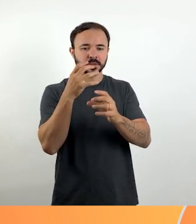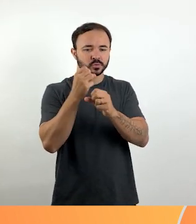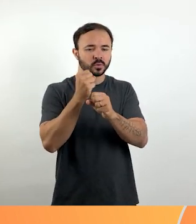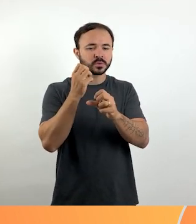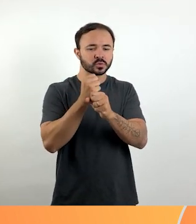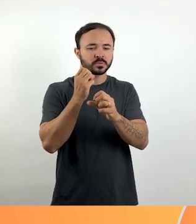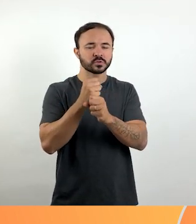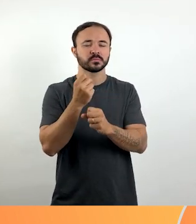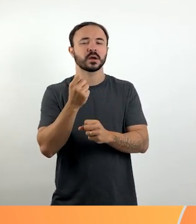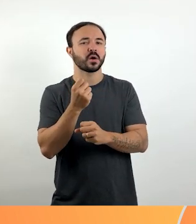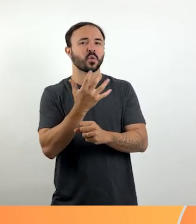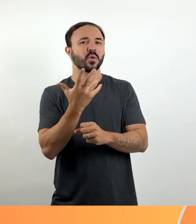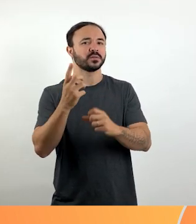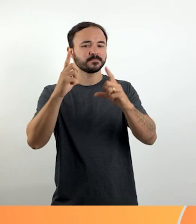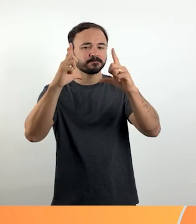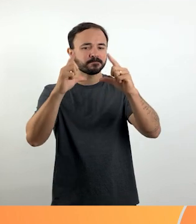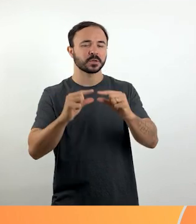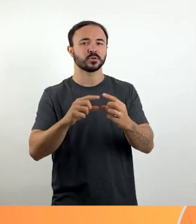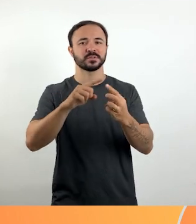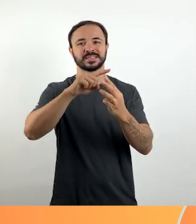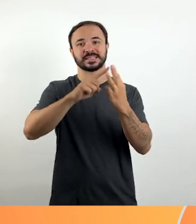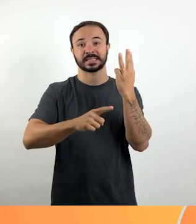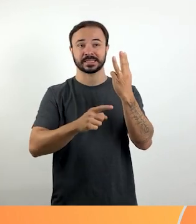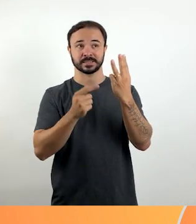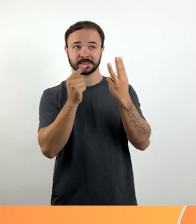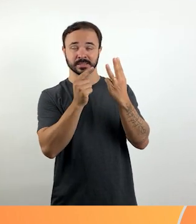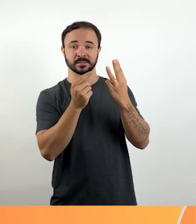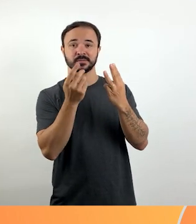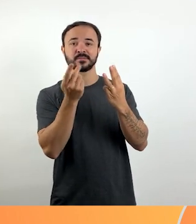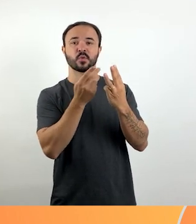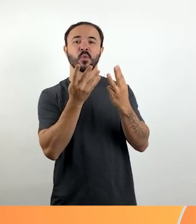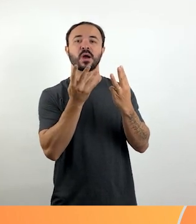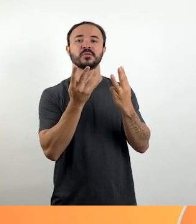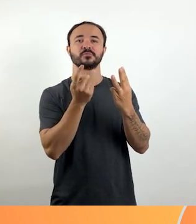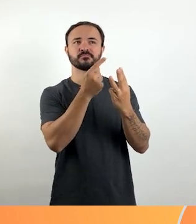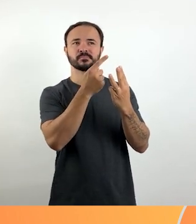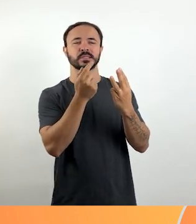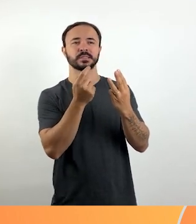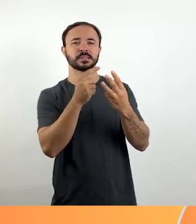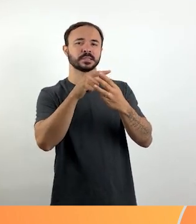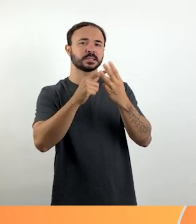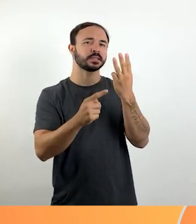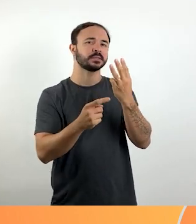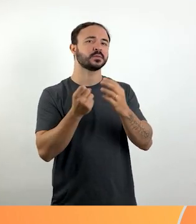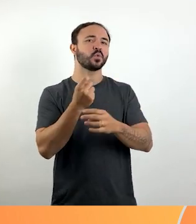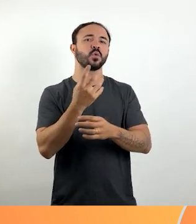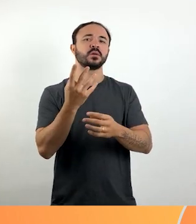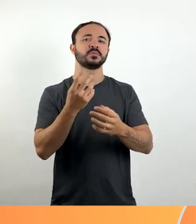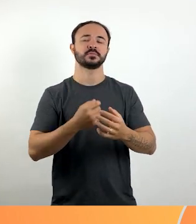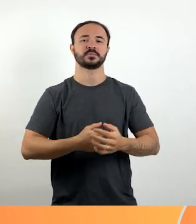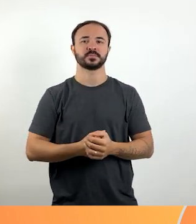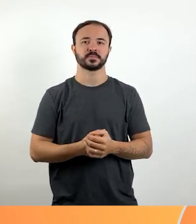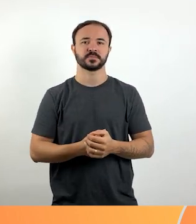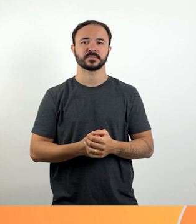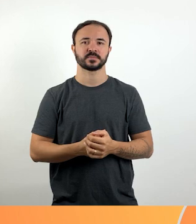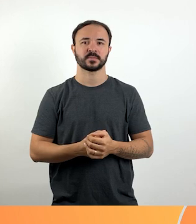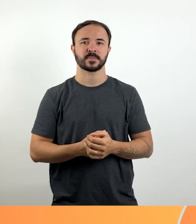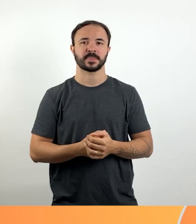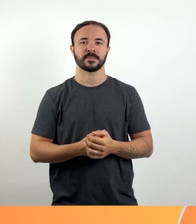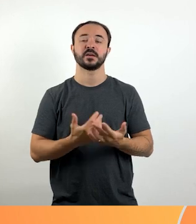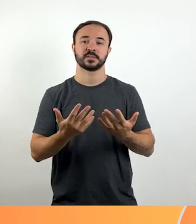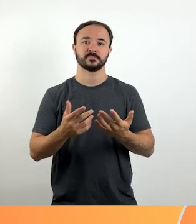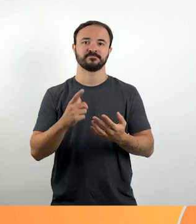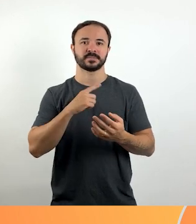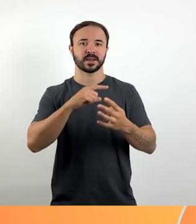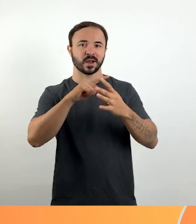só. Então, a ideia é o quê? Que tem 3 números, né? O produto deles, 4 números escritos,